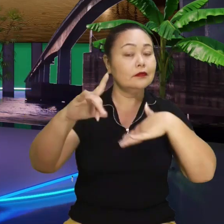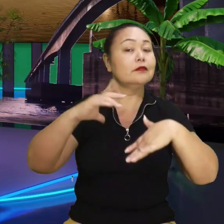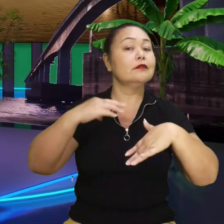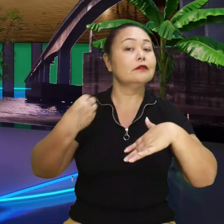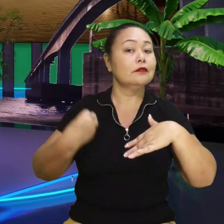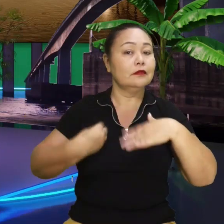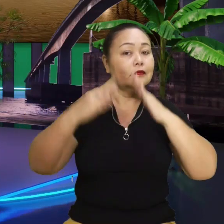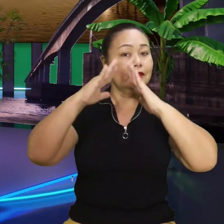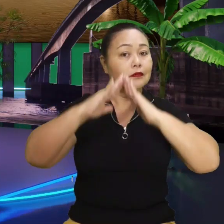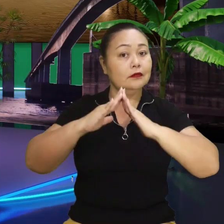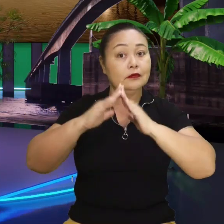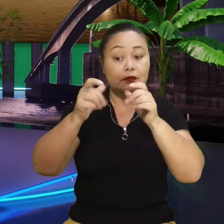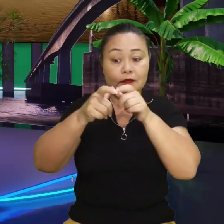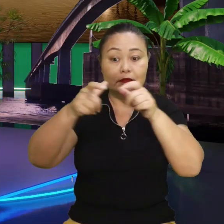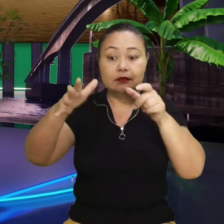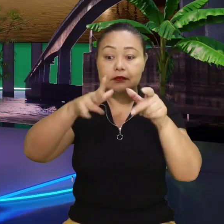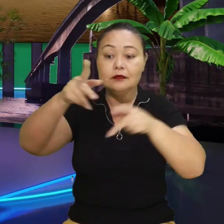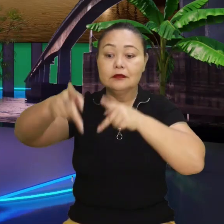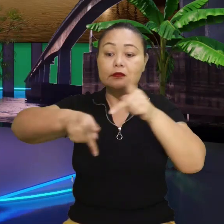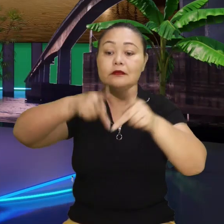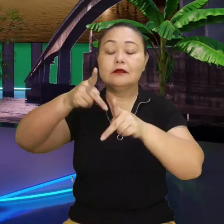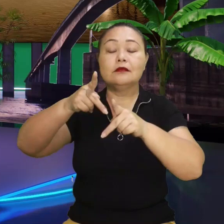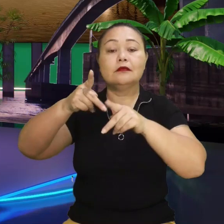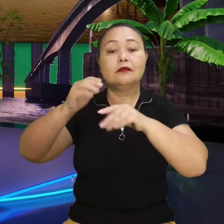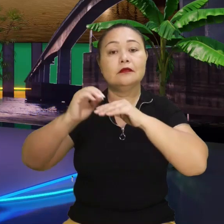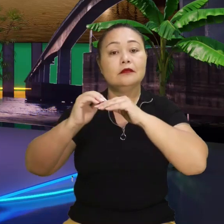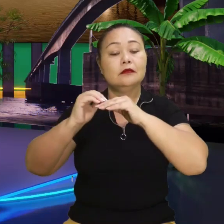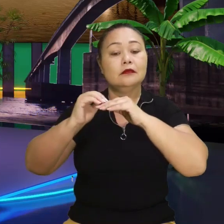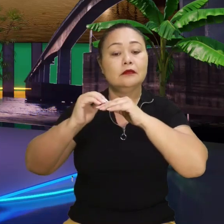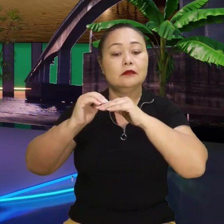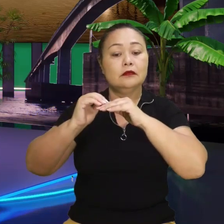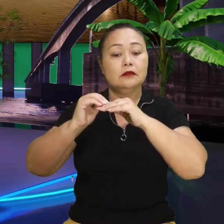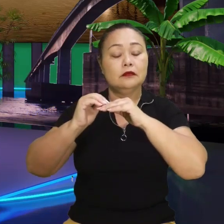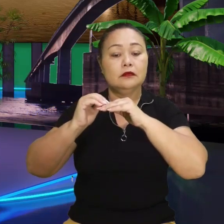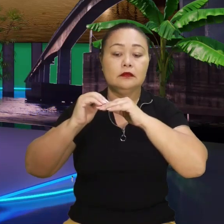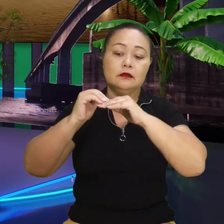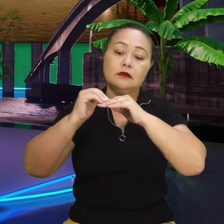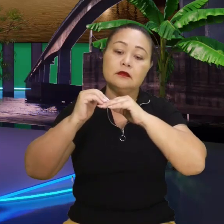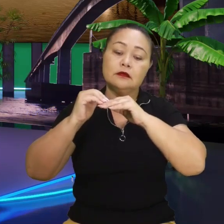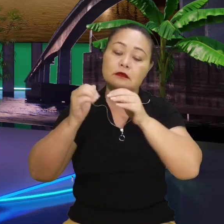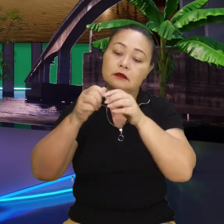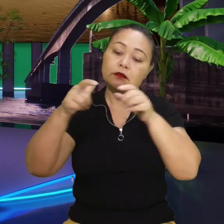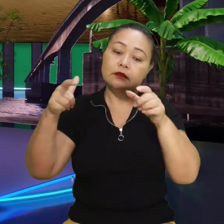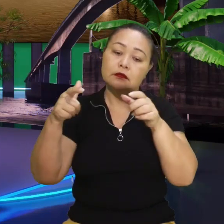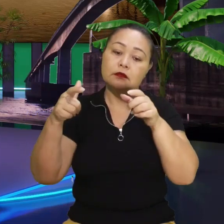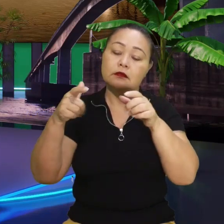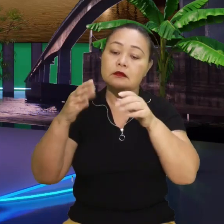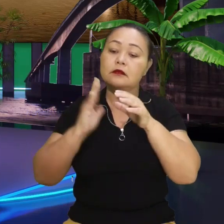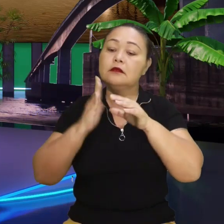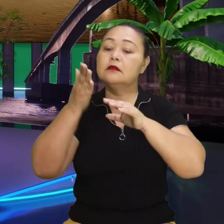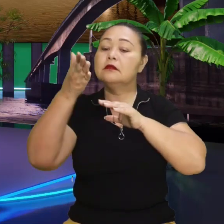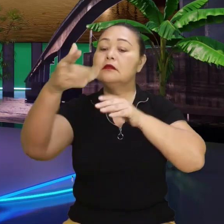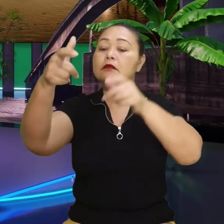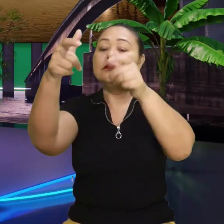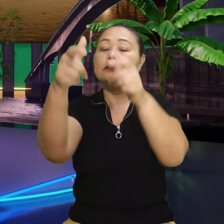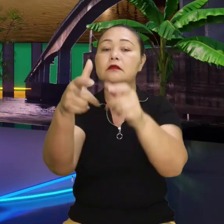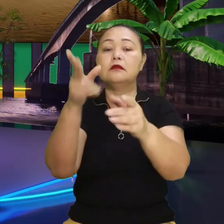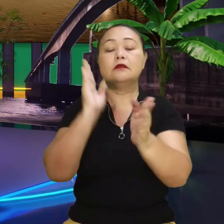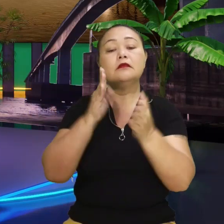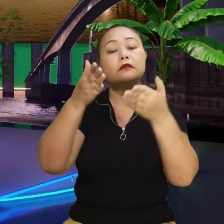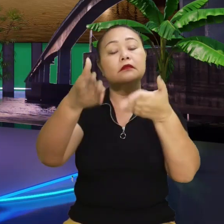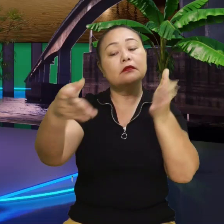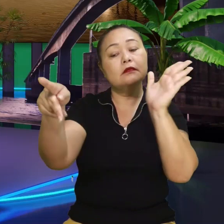A maioria encontram-se em sua grande maioria em reservas